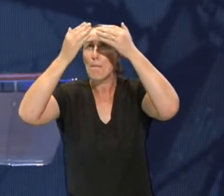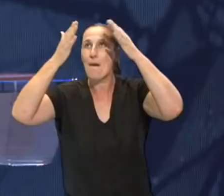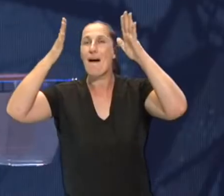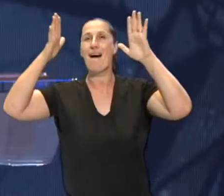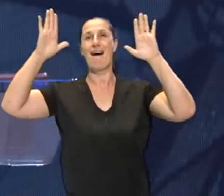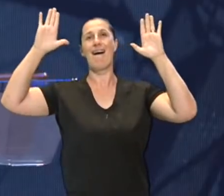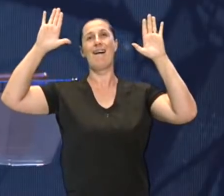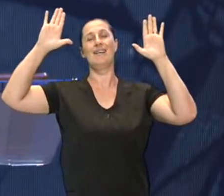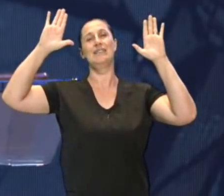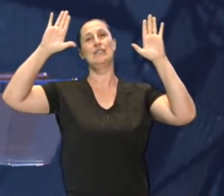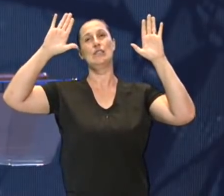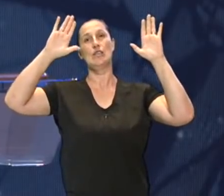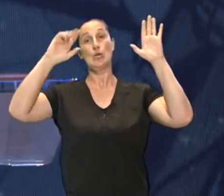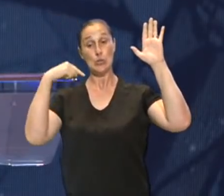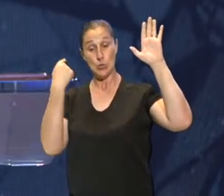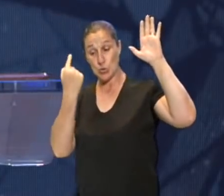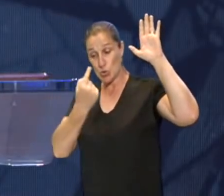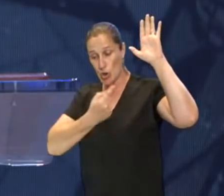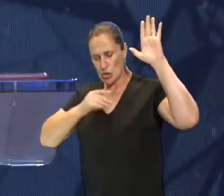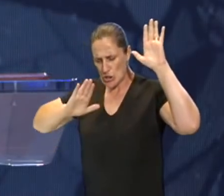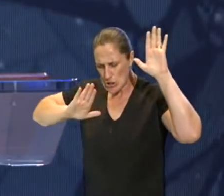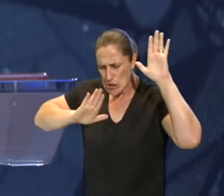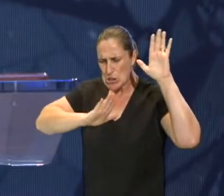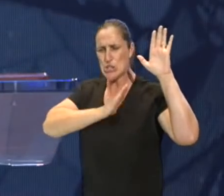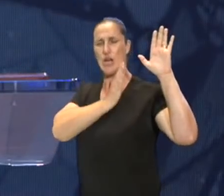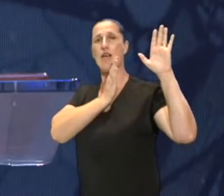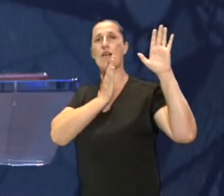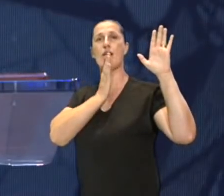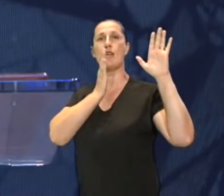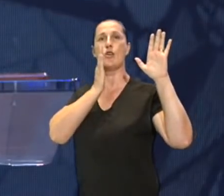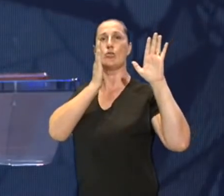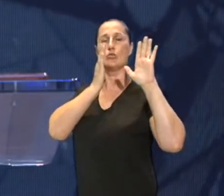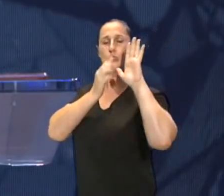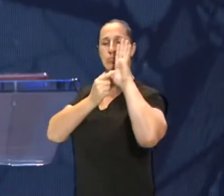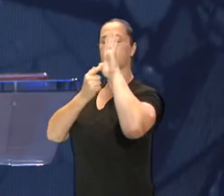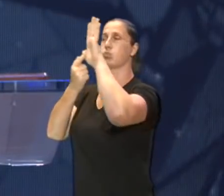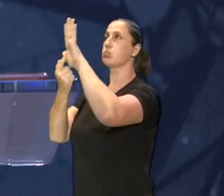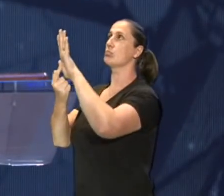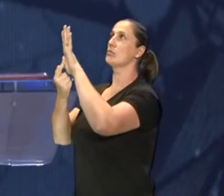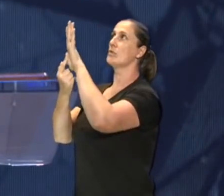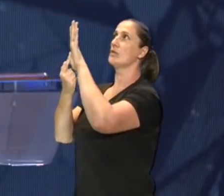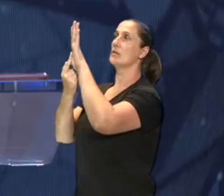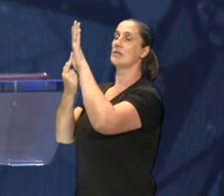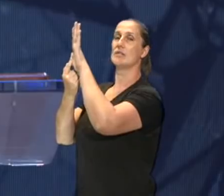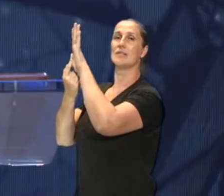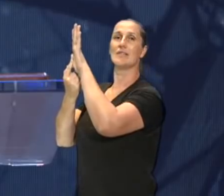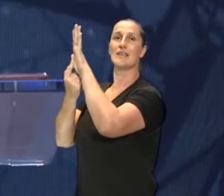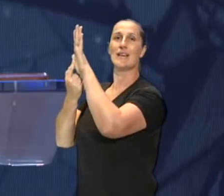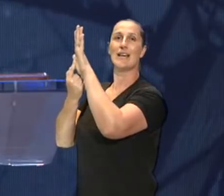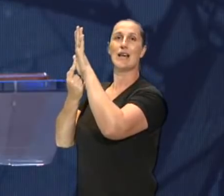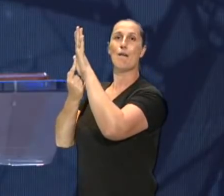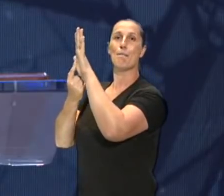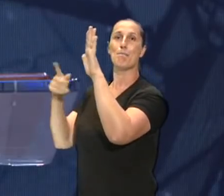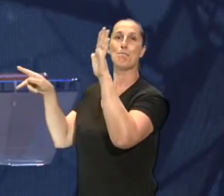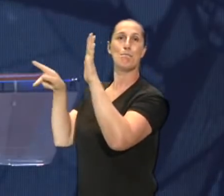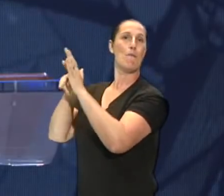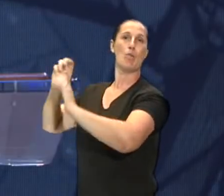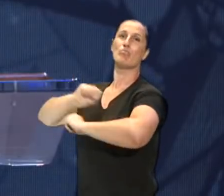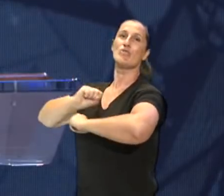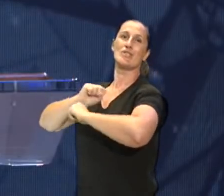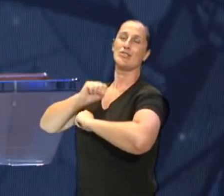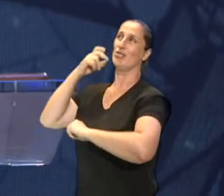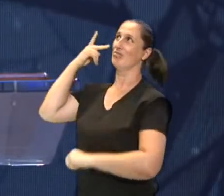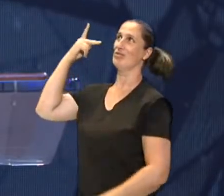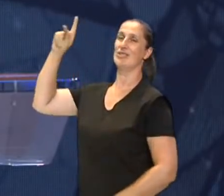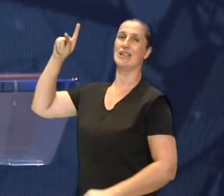de Deus, quando nós, cheios da palavra de Deus, nos apresentamos a Jesus como sacerdotes que somos